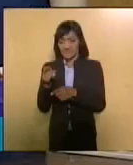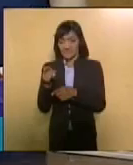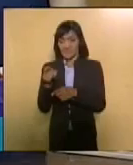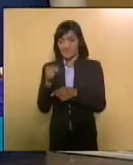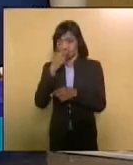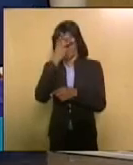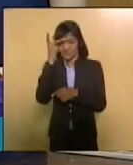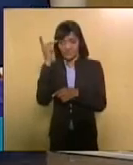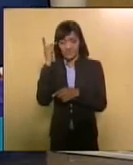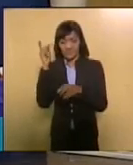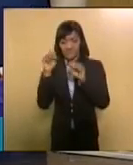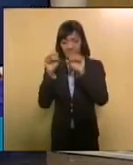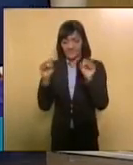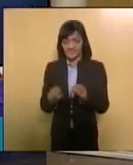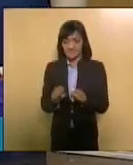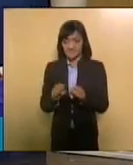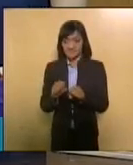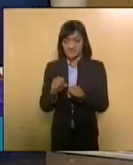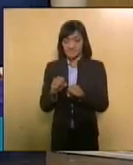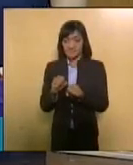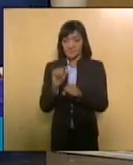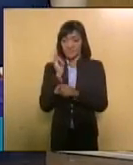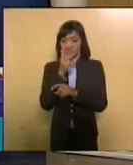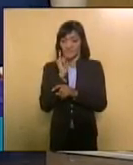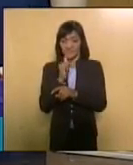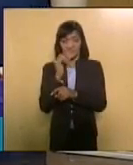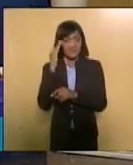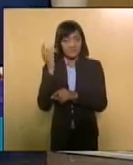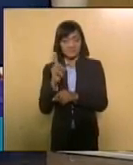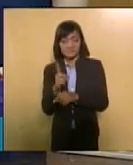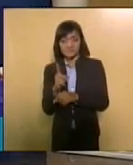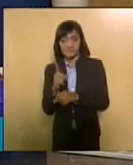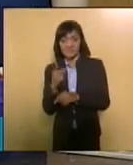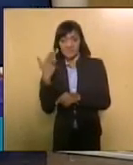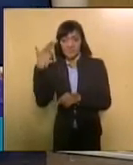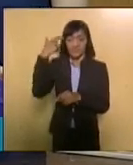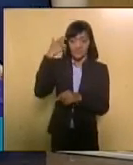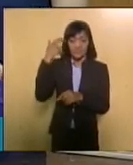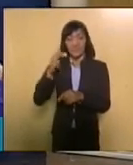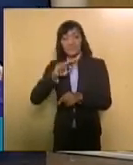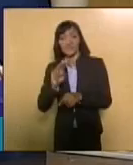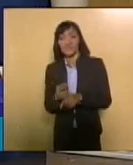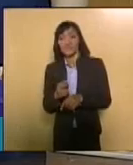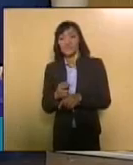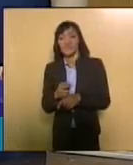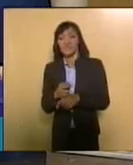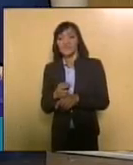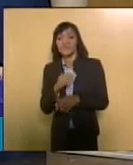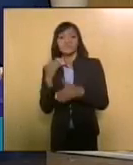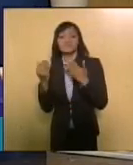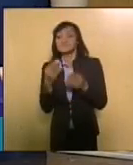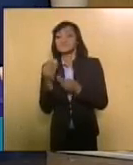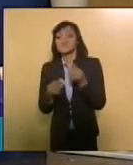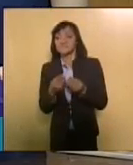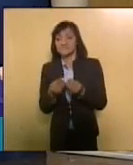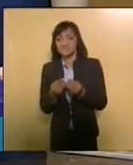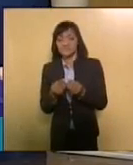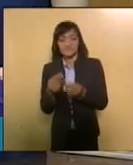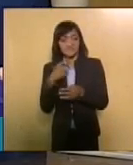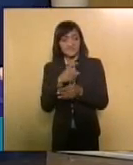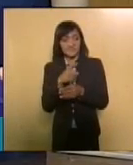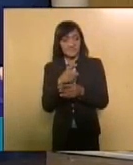sistema de produção de informação não conseguiu classificar Se aquilo foi um homicídio acidente ou suicídio joga ele na vala comum das estatísticas não